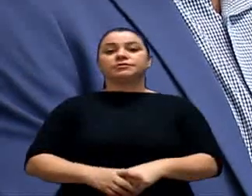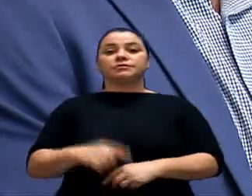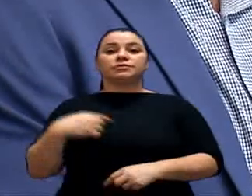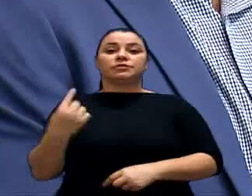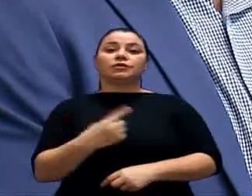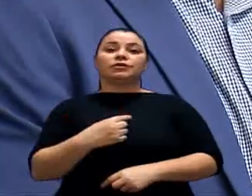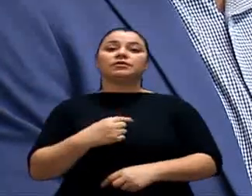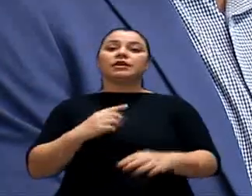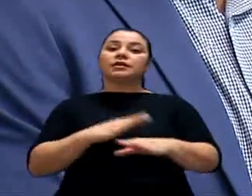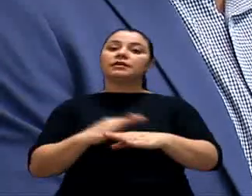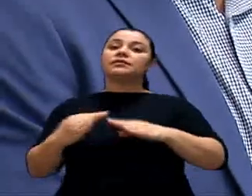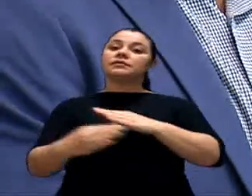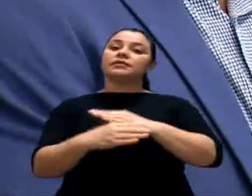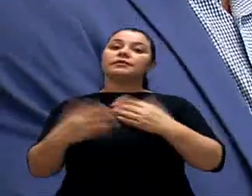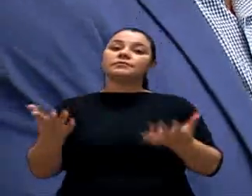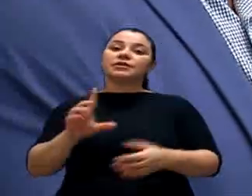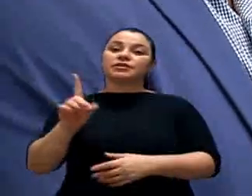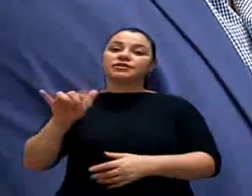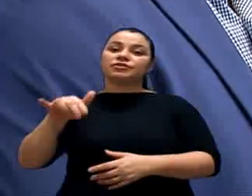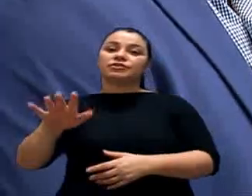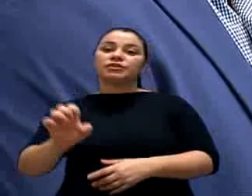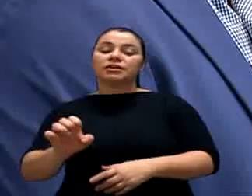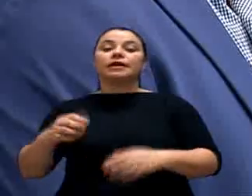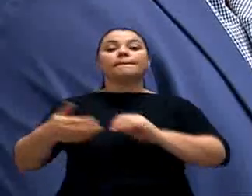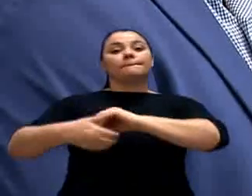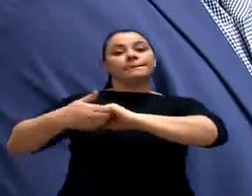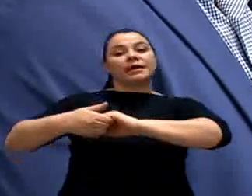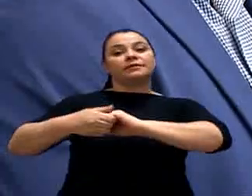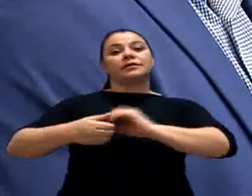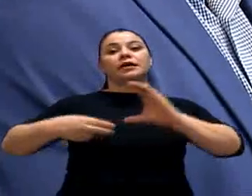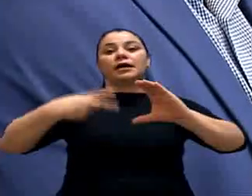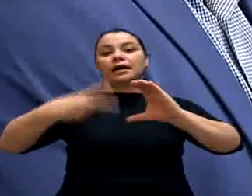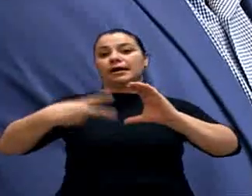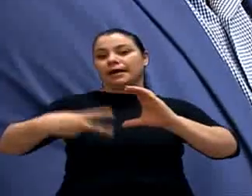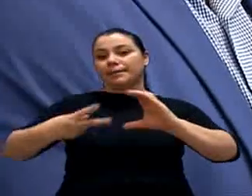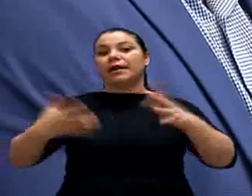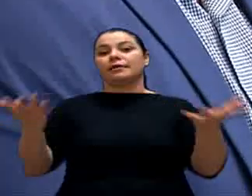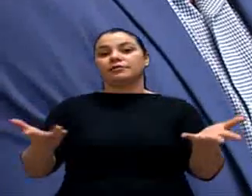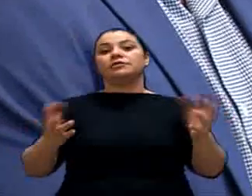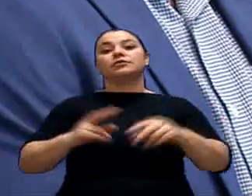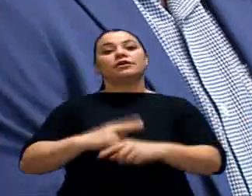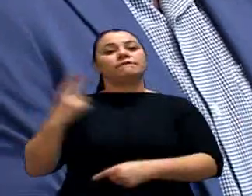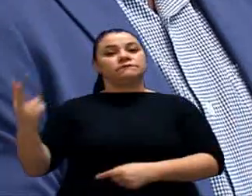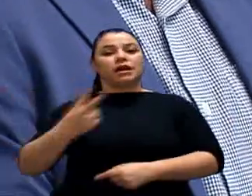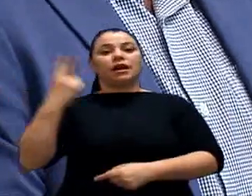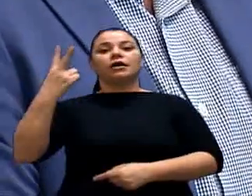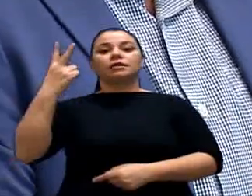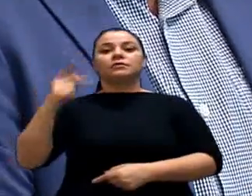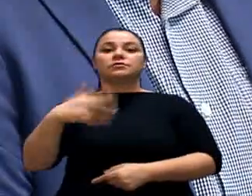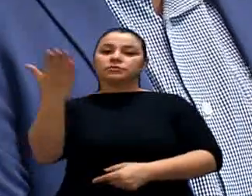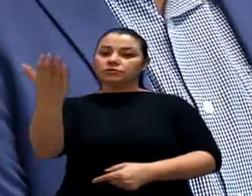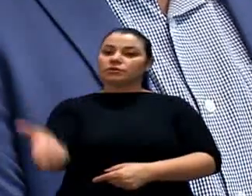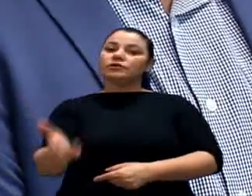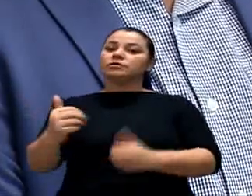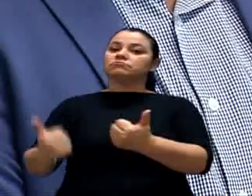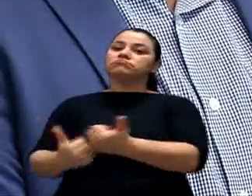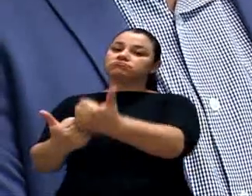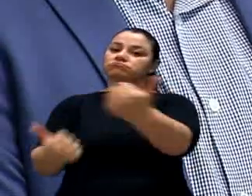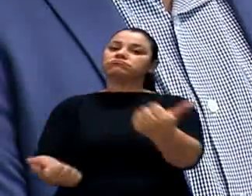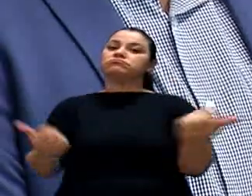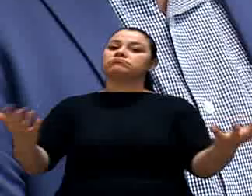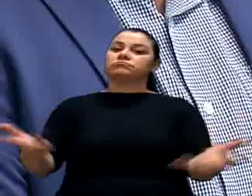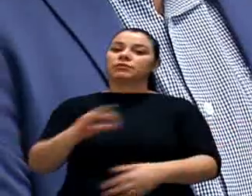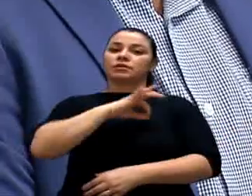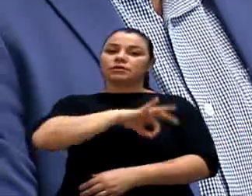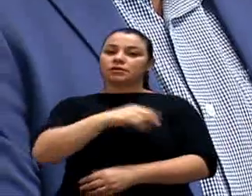para a nossa sociedade. E Dini, parabéns, porque esta Câmara Municipal de Sorocaba valoriza as suas instituições e os